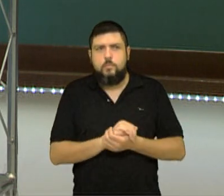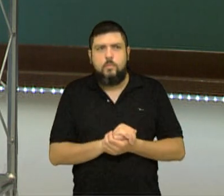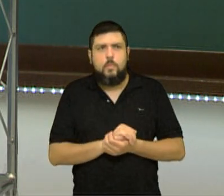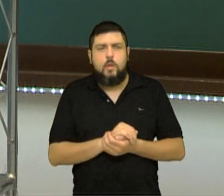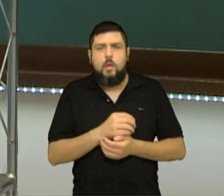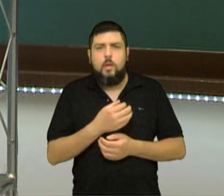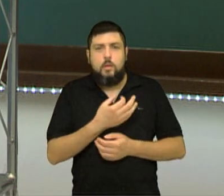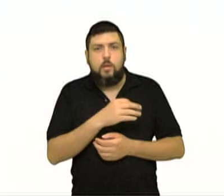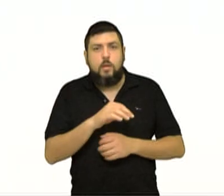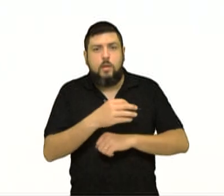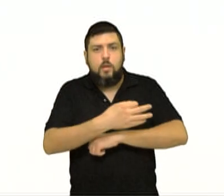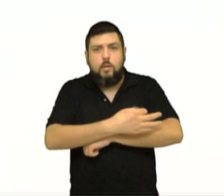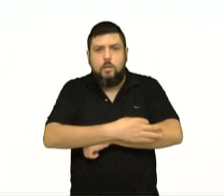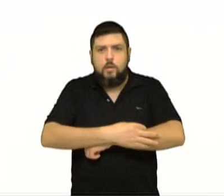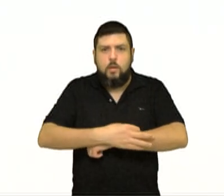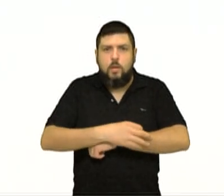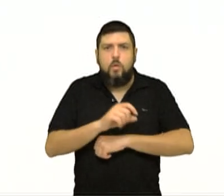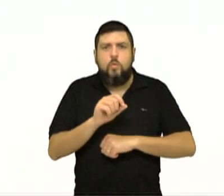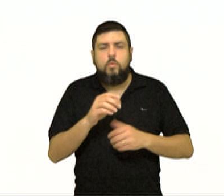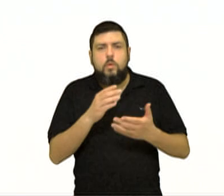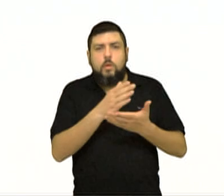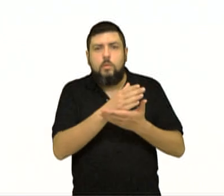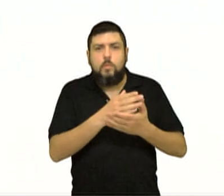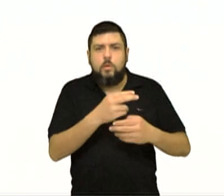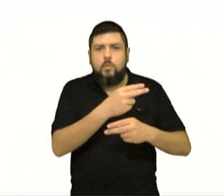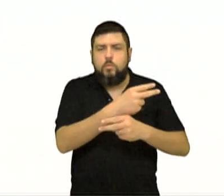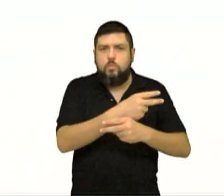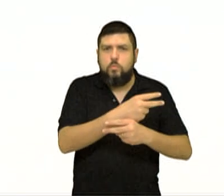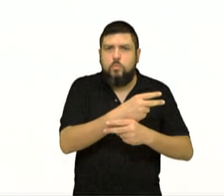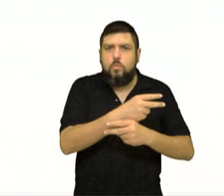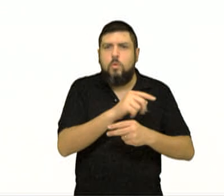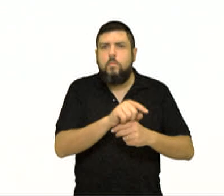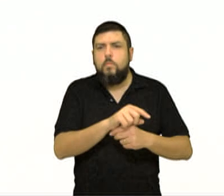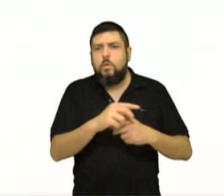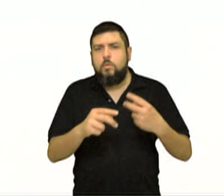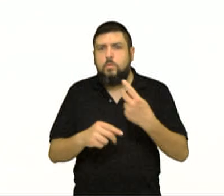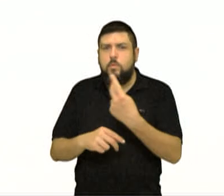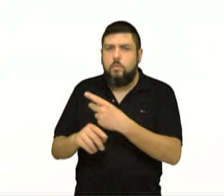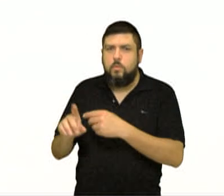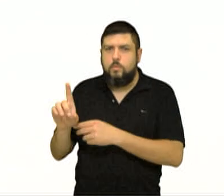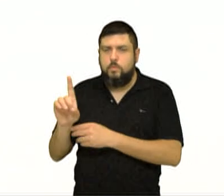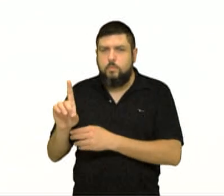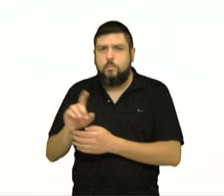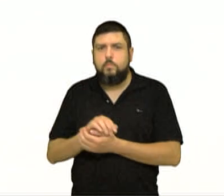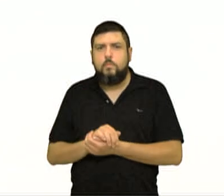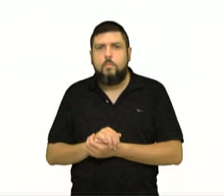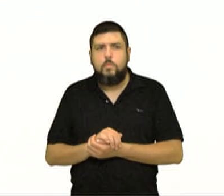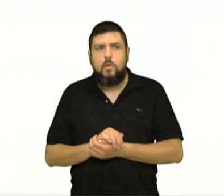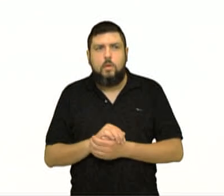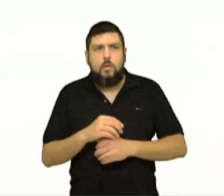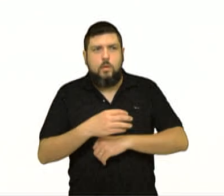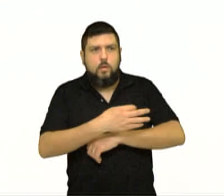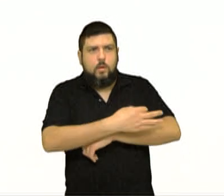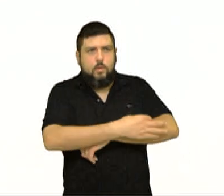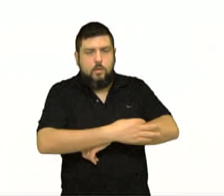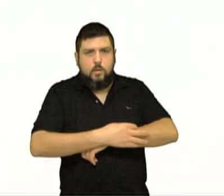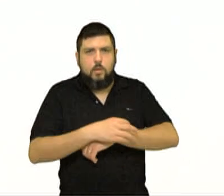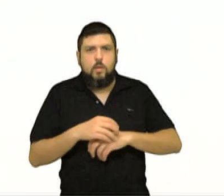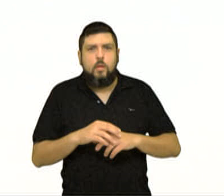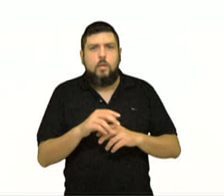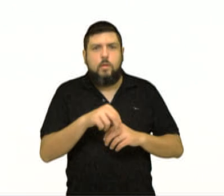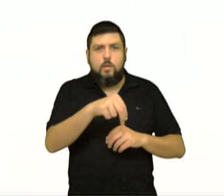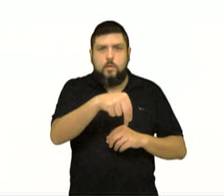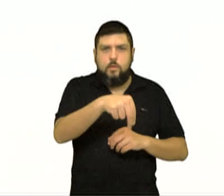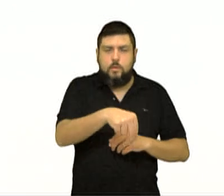que teria metade do número de cromossomos da célula diploide. Basicamente isso. Então, células haploide, também chamadas de N,